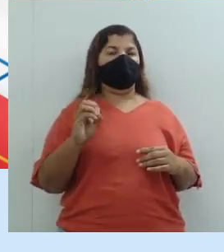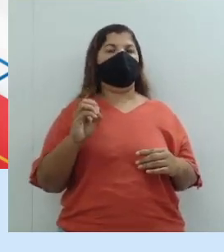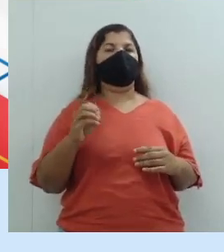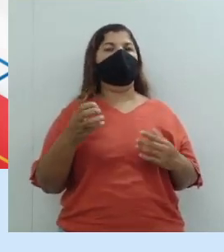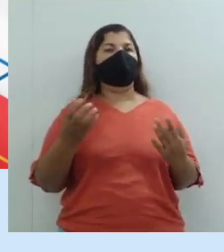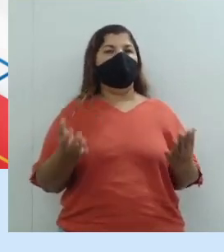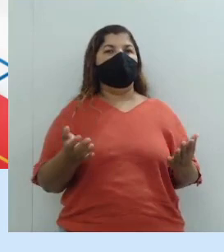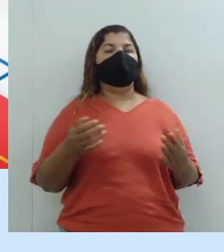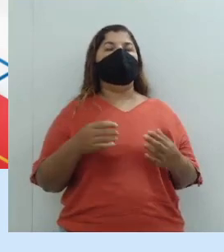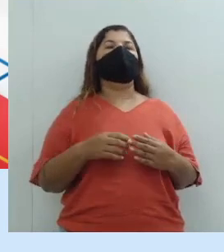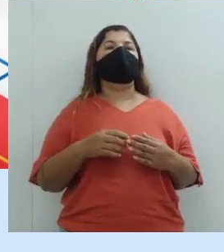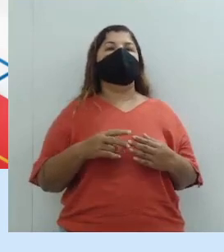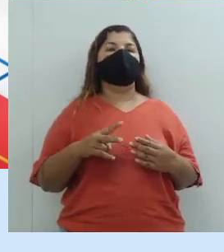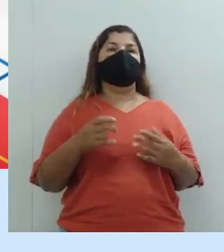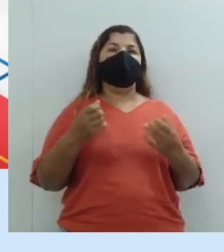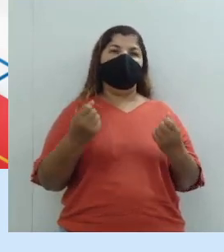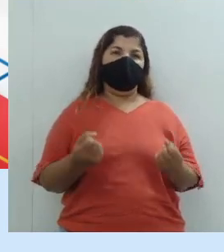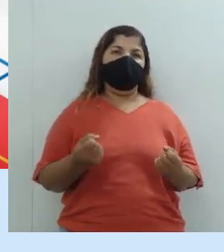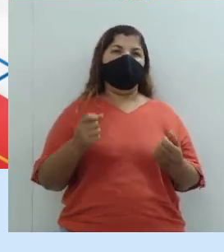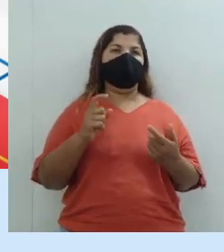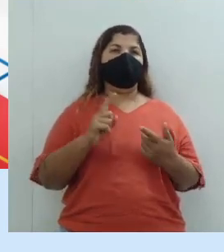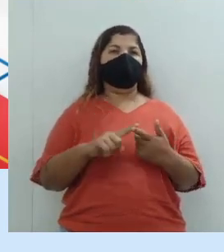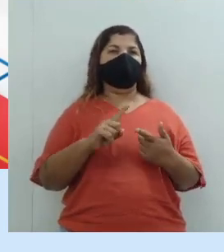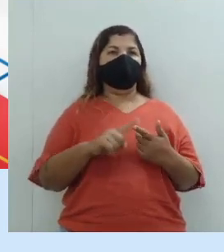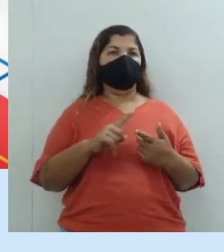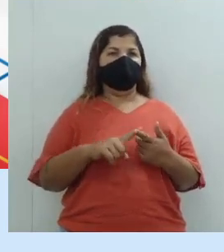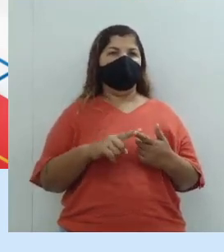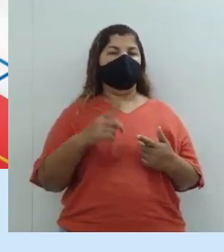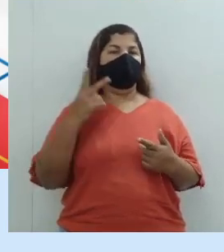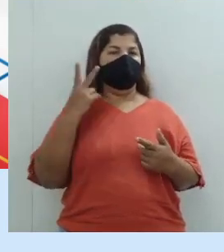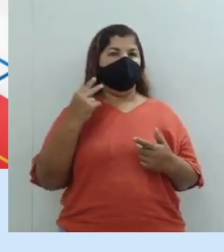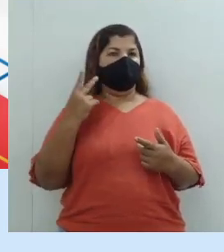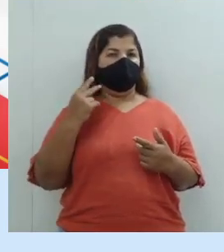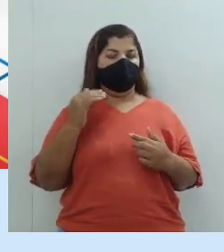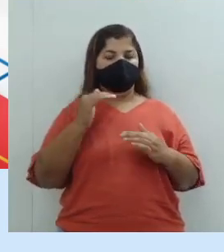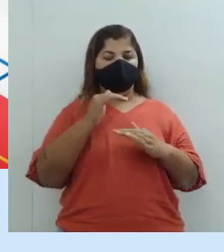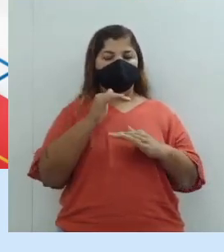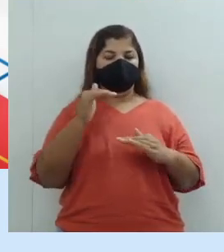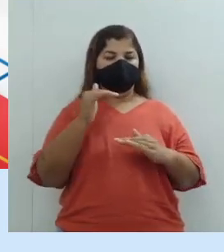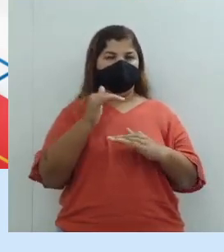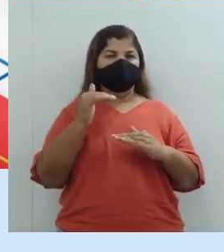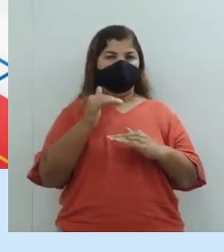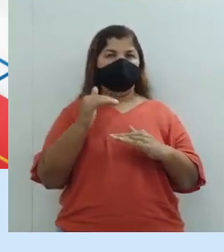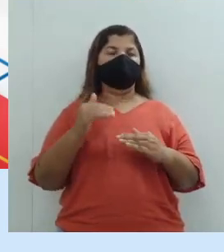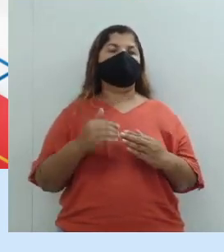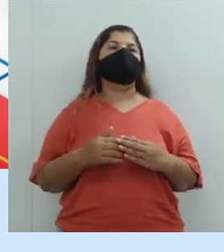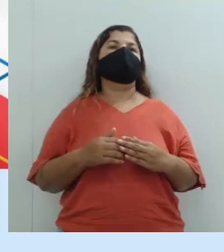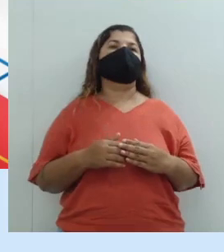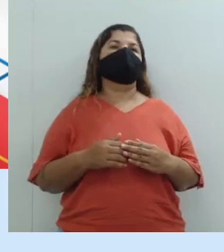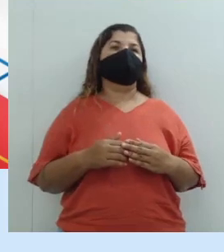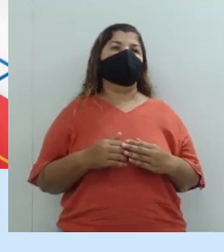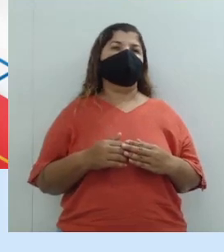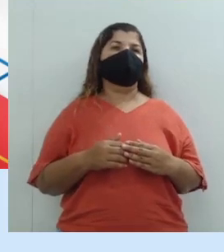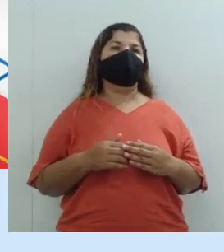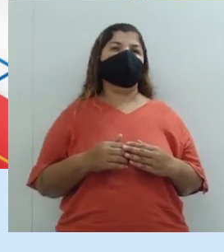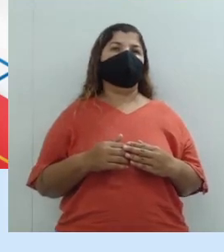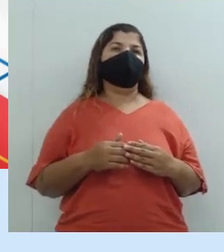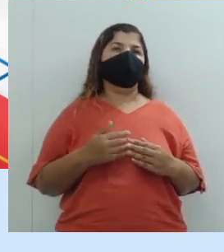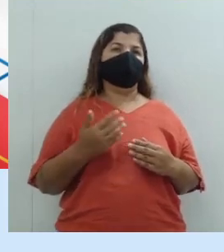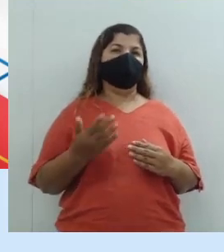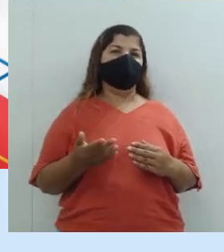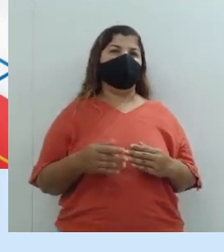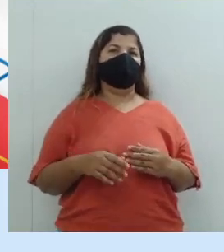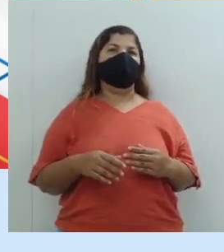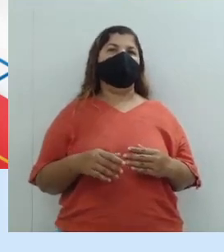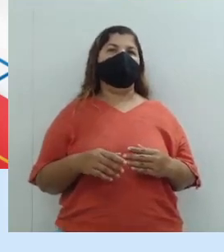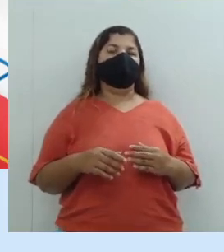ter o peso do caixote 2 e a normal aplicada aí ao caixote 2, que também vão estar se cancelando. E por último aqui, eu